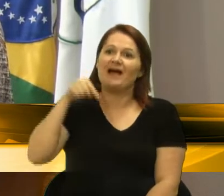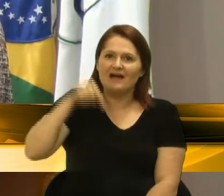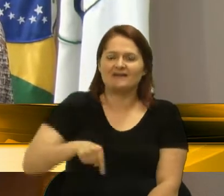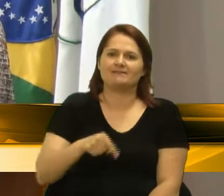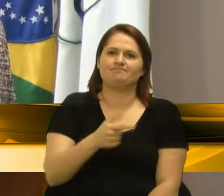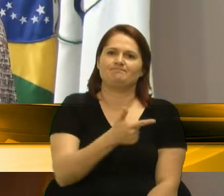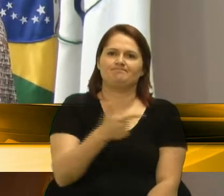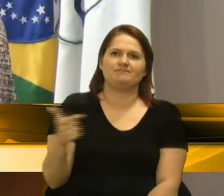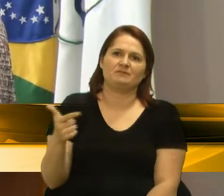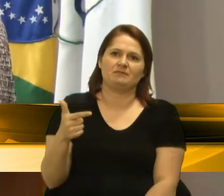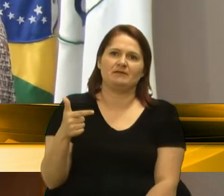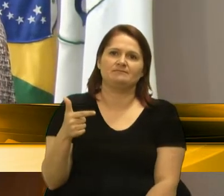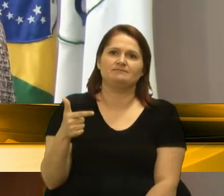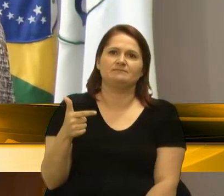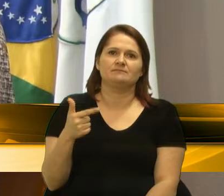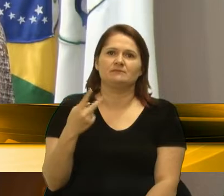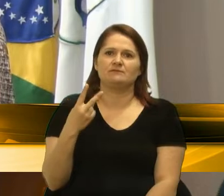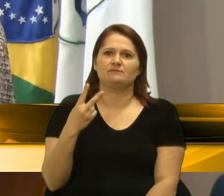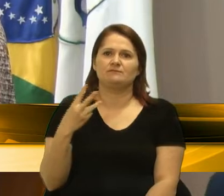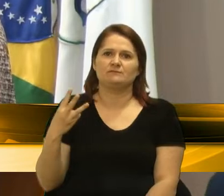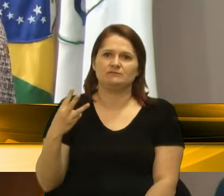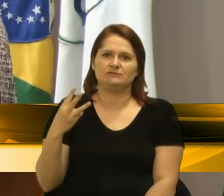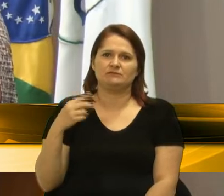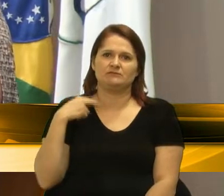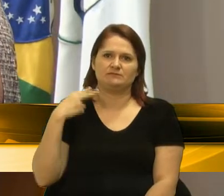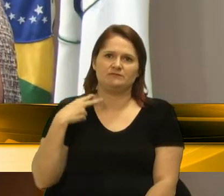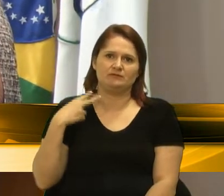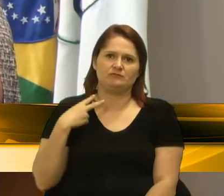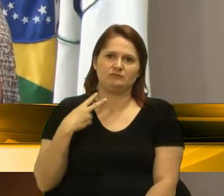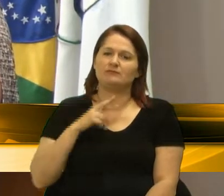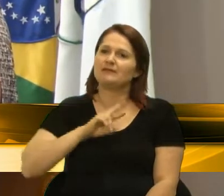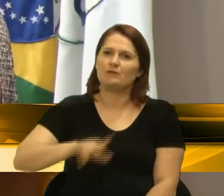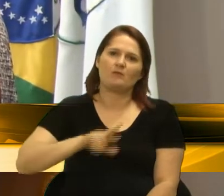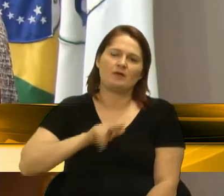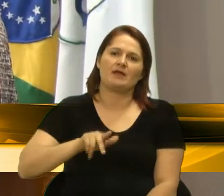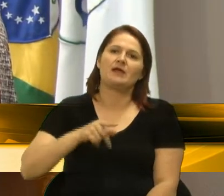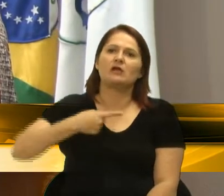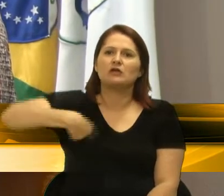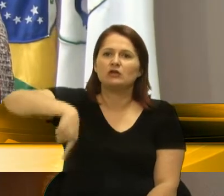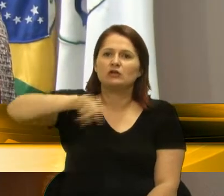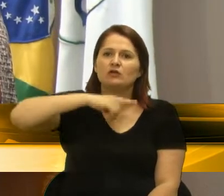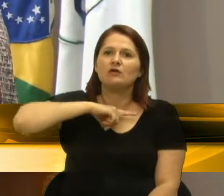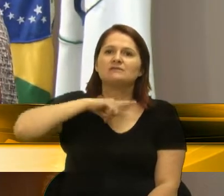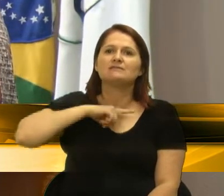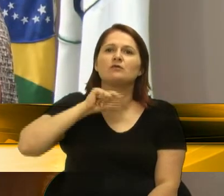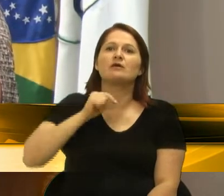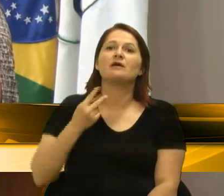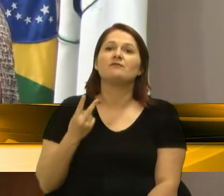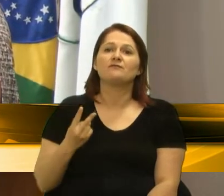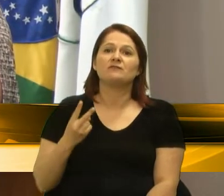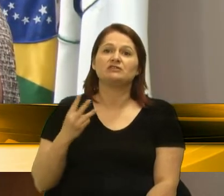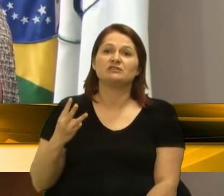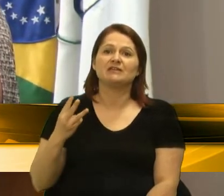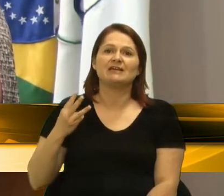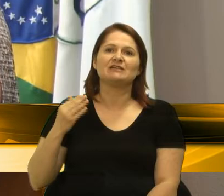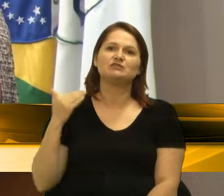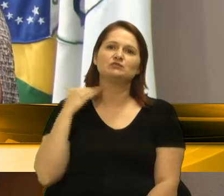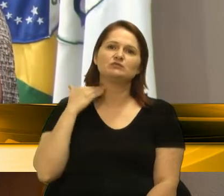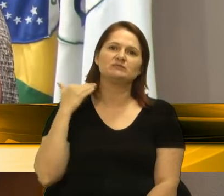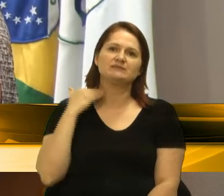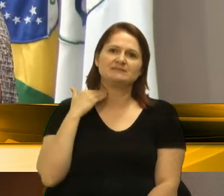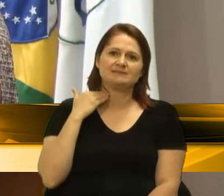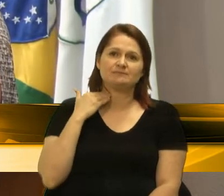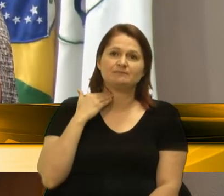solenidade, 23 vereadores. Nós temos aqui 23 juízes. Hoje, vocês